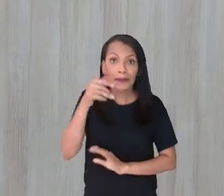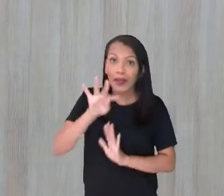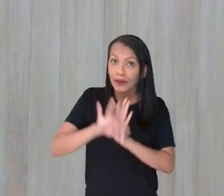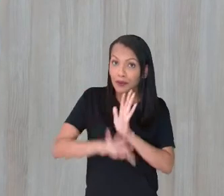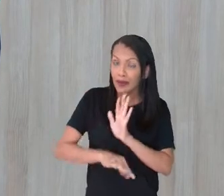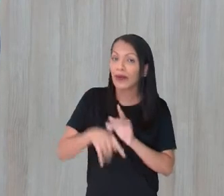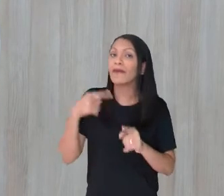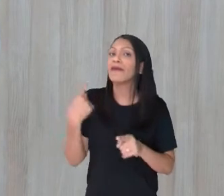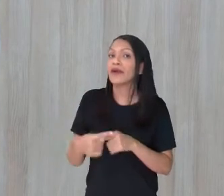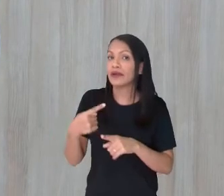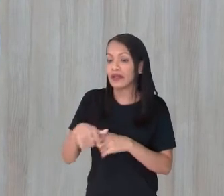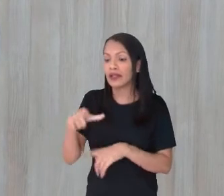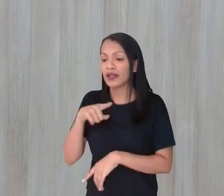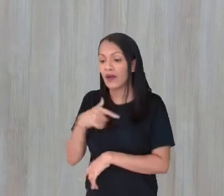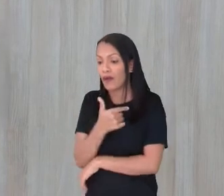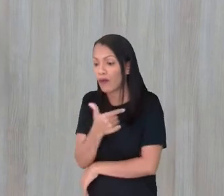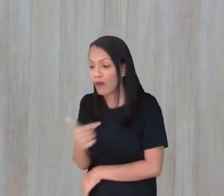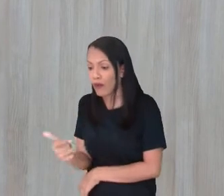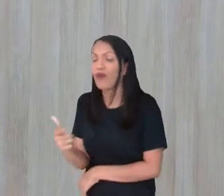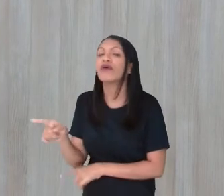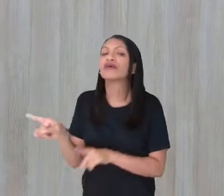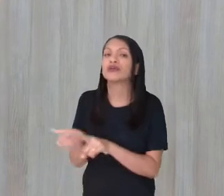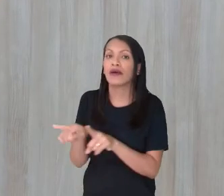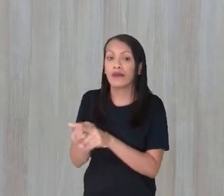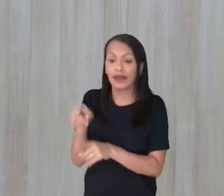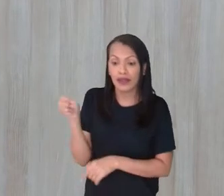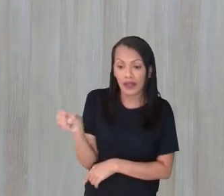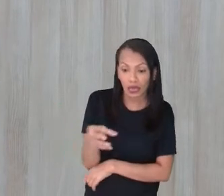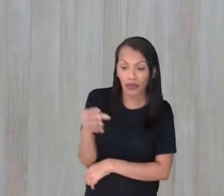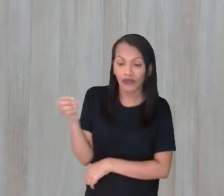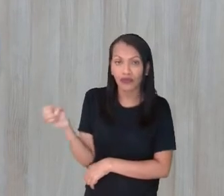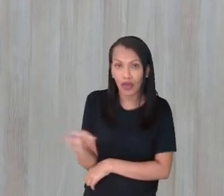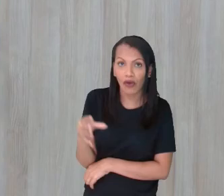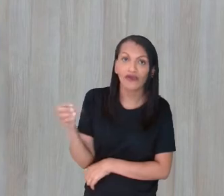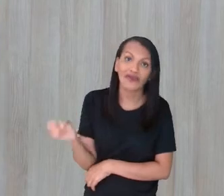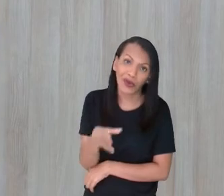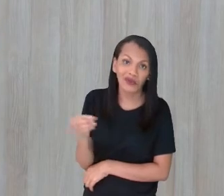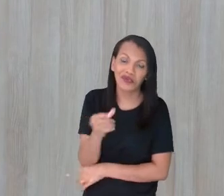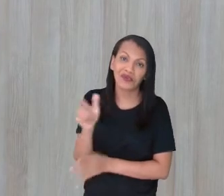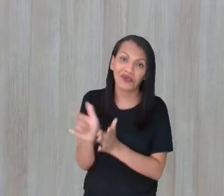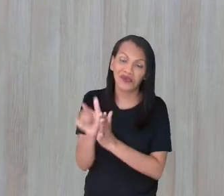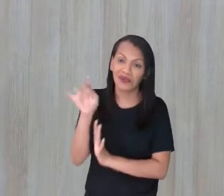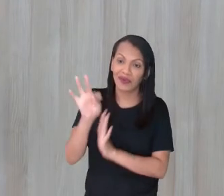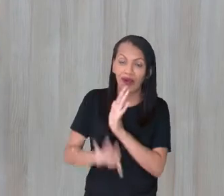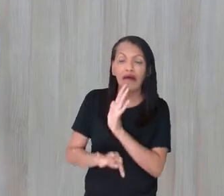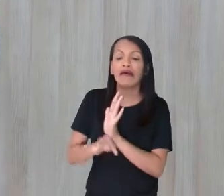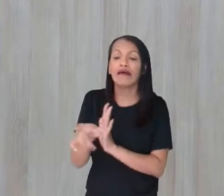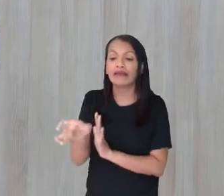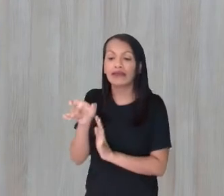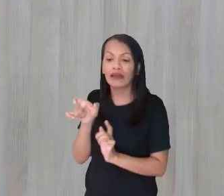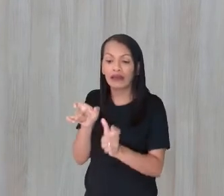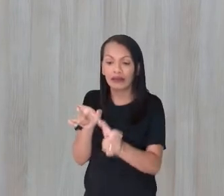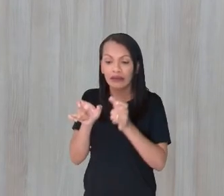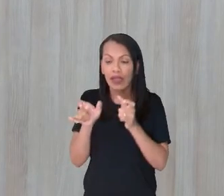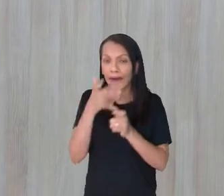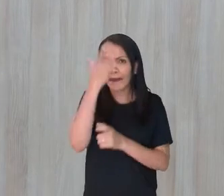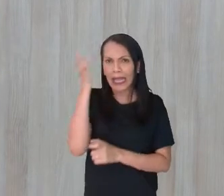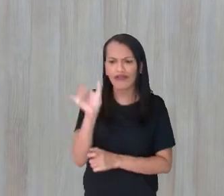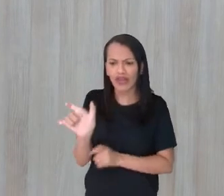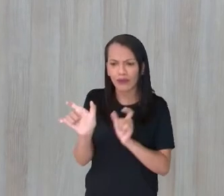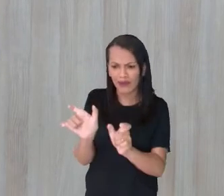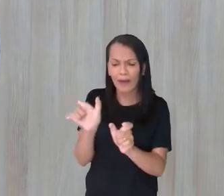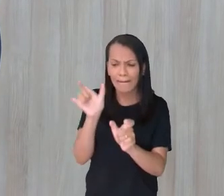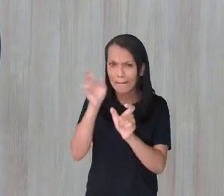versão, porque depois dessa versão ainda escreveu novamente. Né? Tirou algumas palavras que se repetiram.